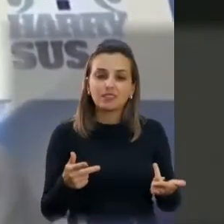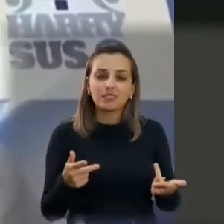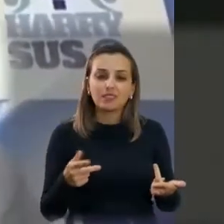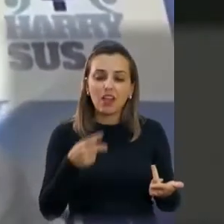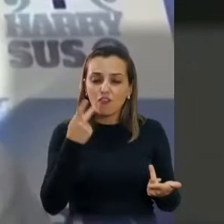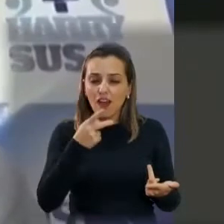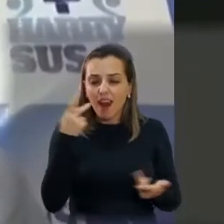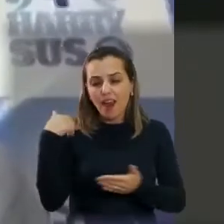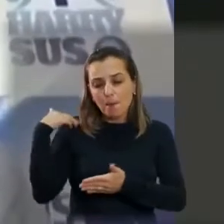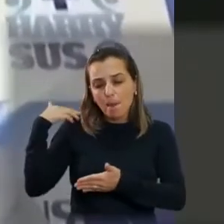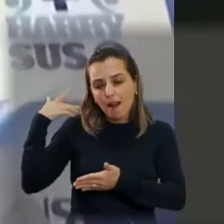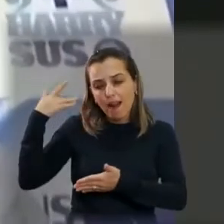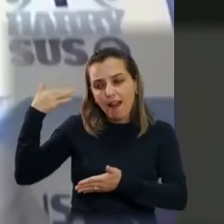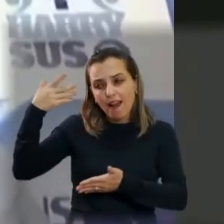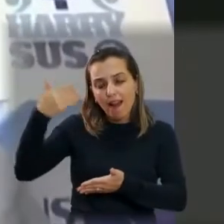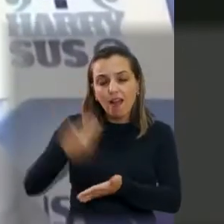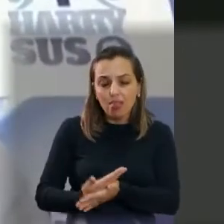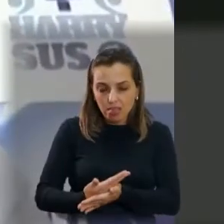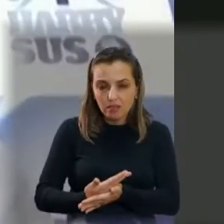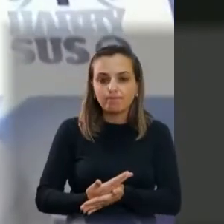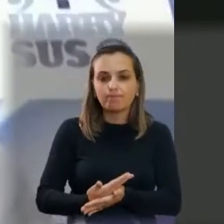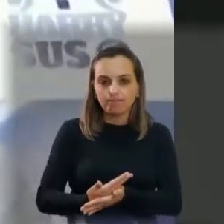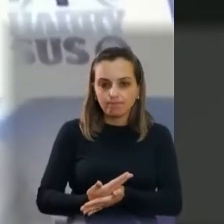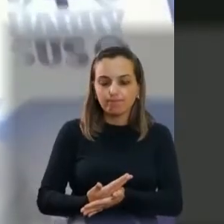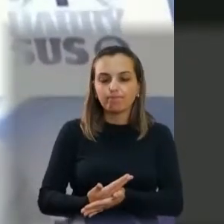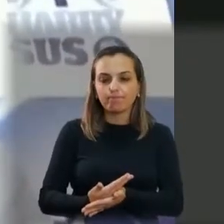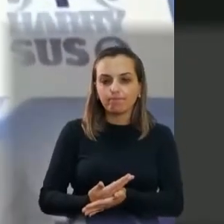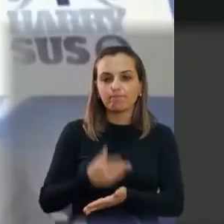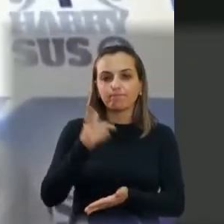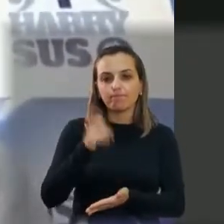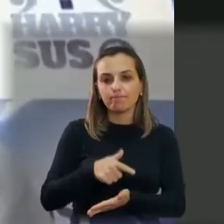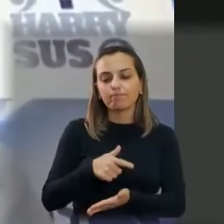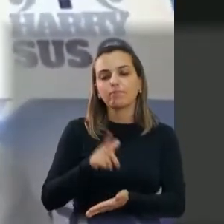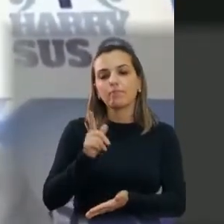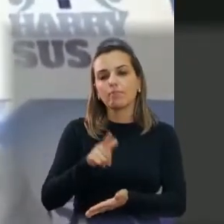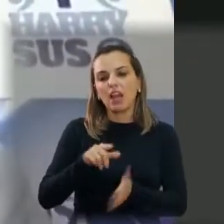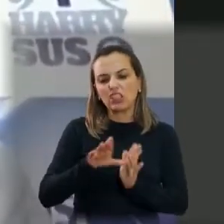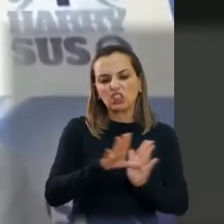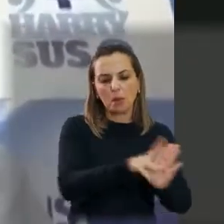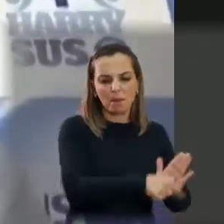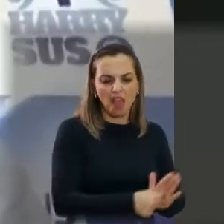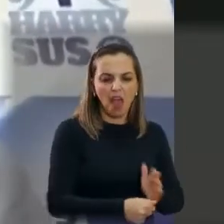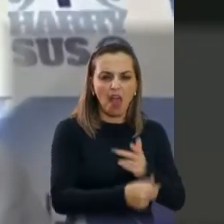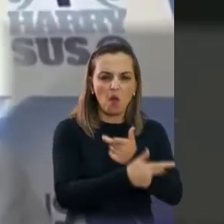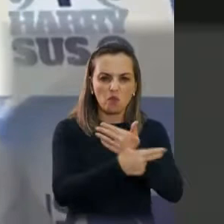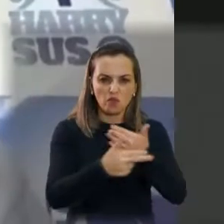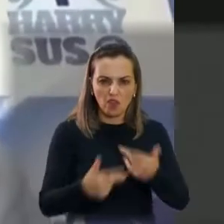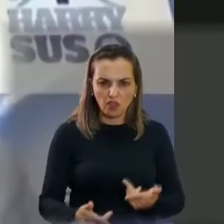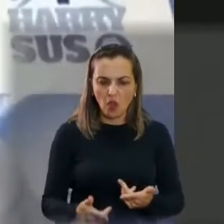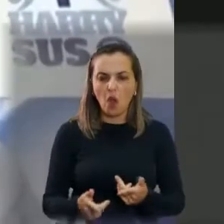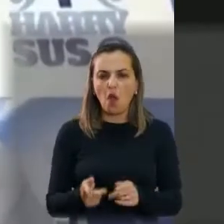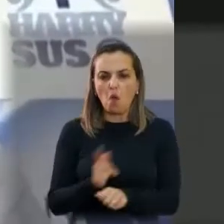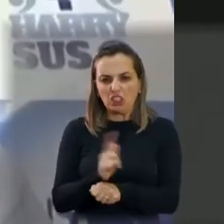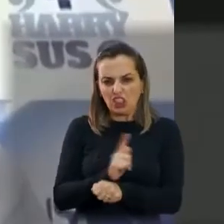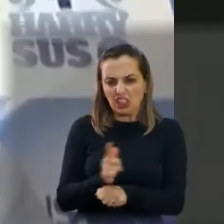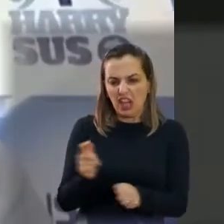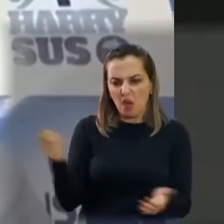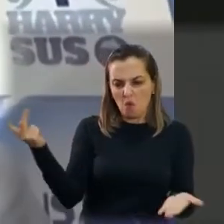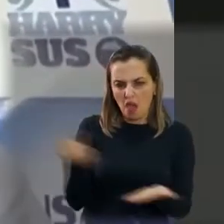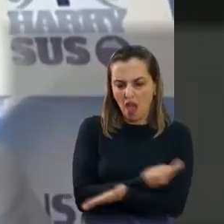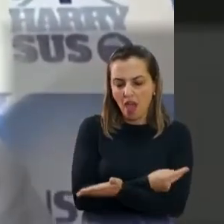anos passados no sistema, seja por corrupção, seja por má gestão, mas